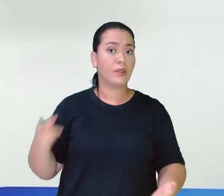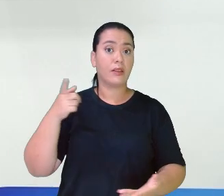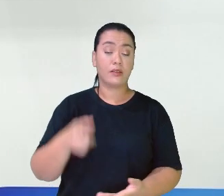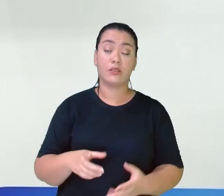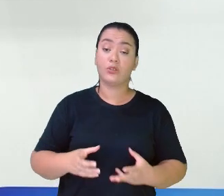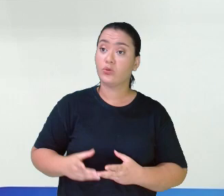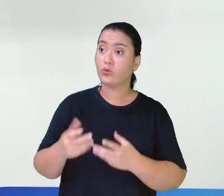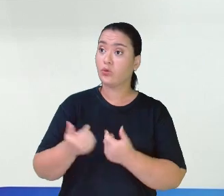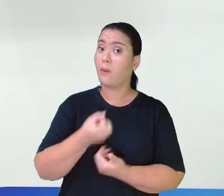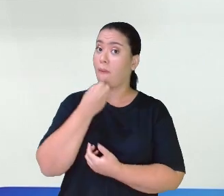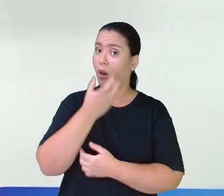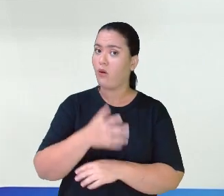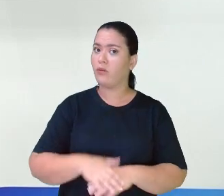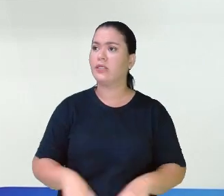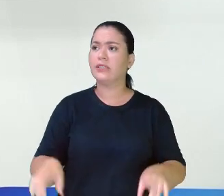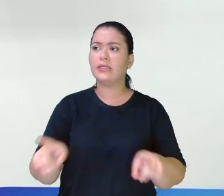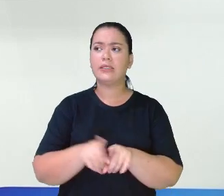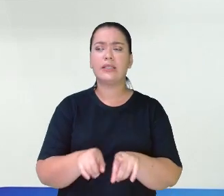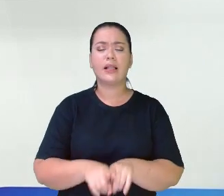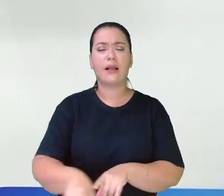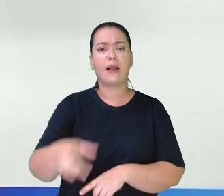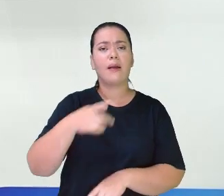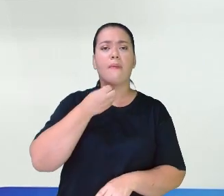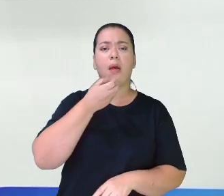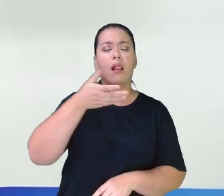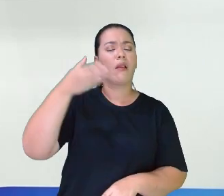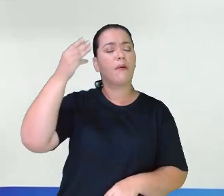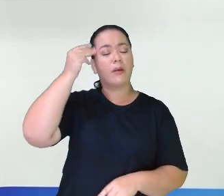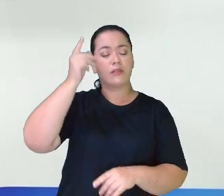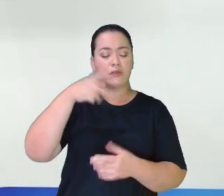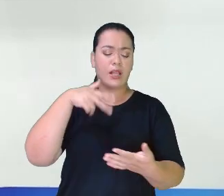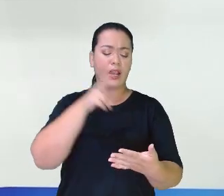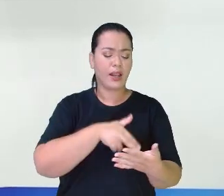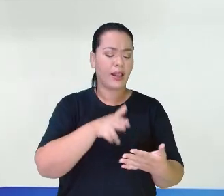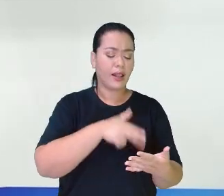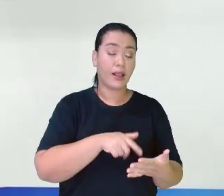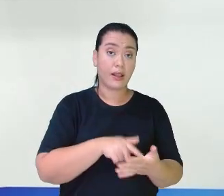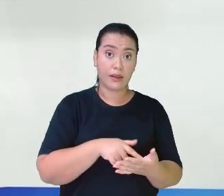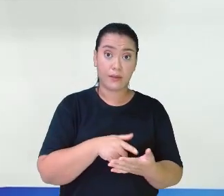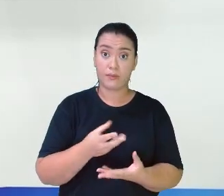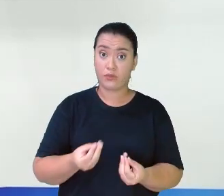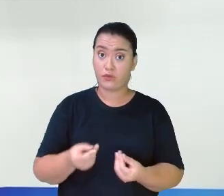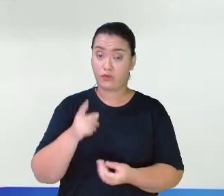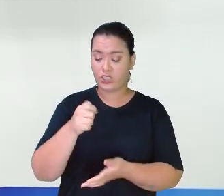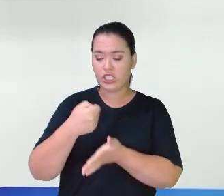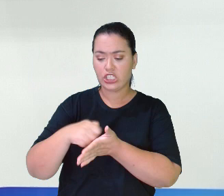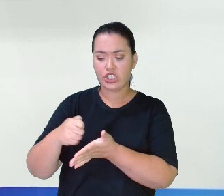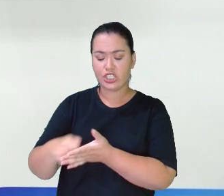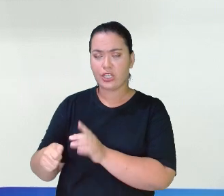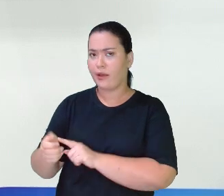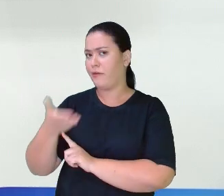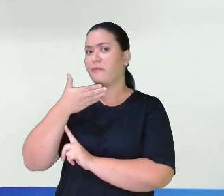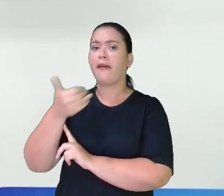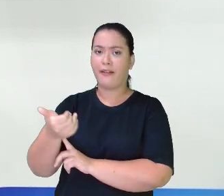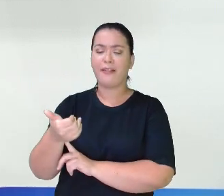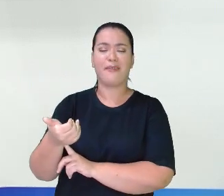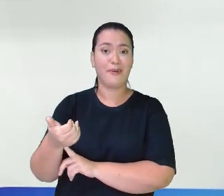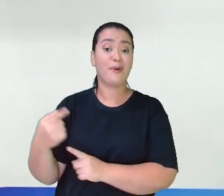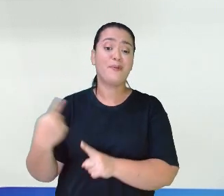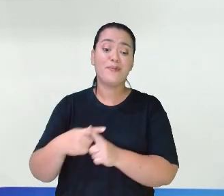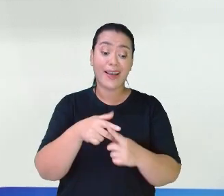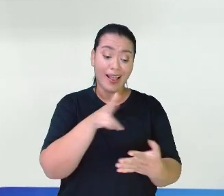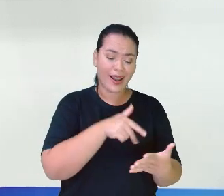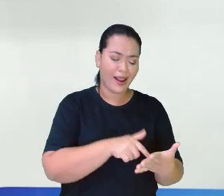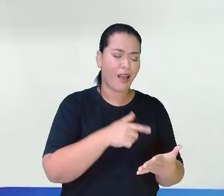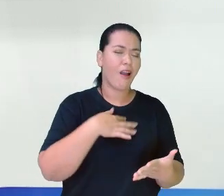isso é tudo muito bom. Melhora a tua memória. Se você lê muito, eu sempre digo isso, Você escreve melhor também, porque se você está lendo,